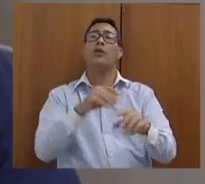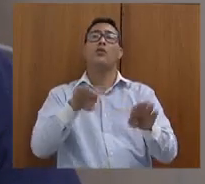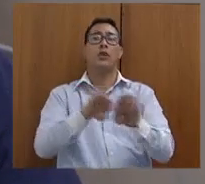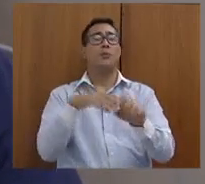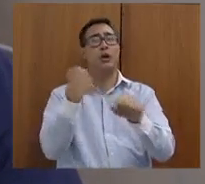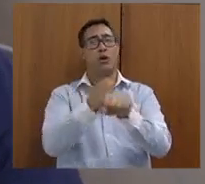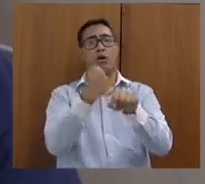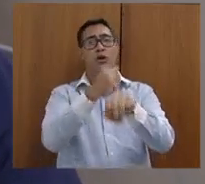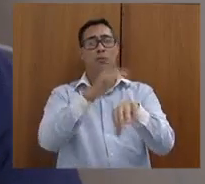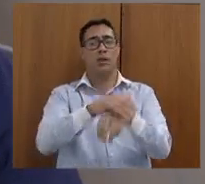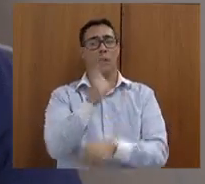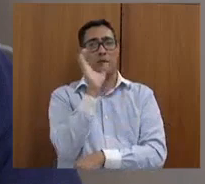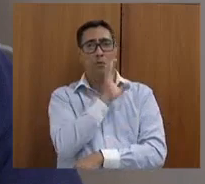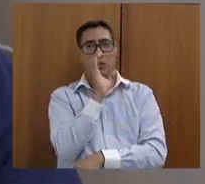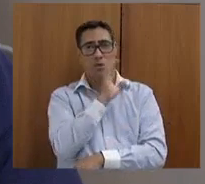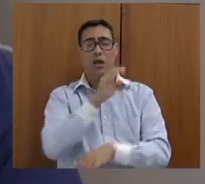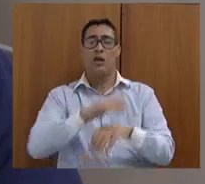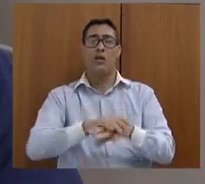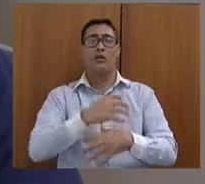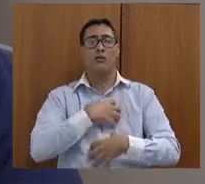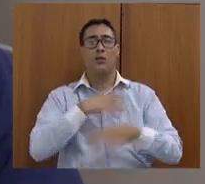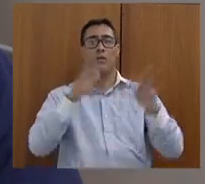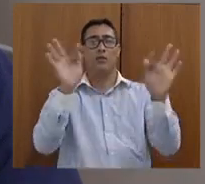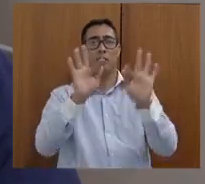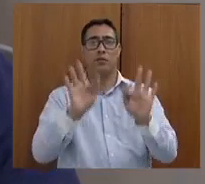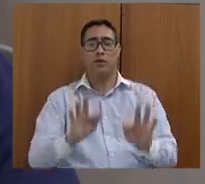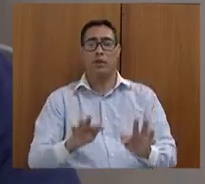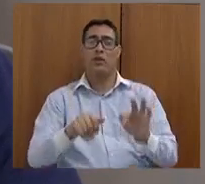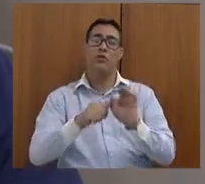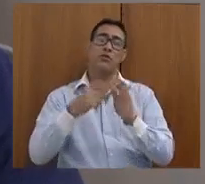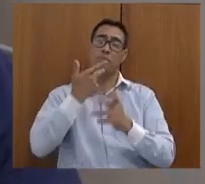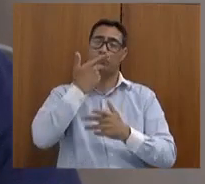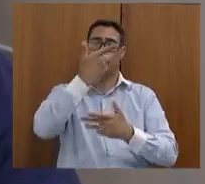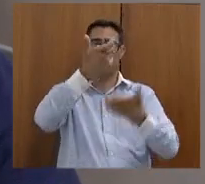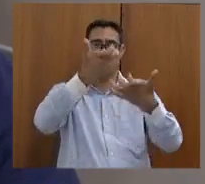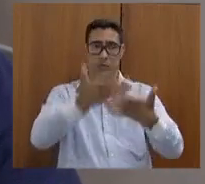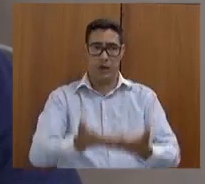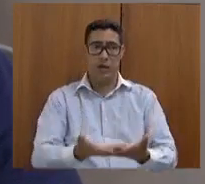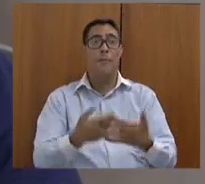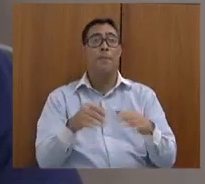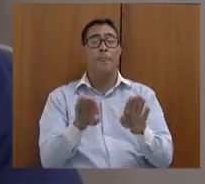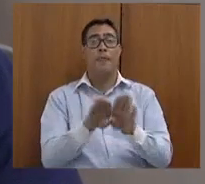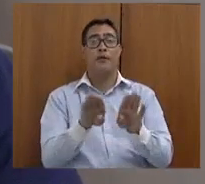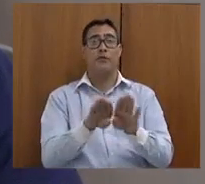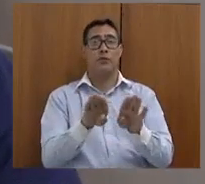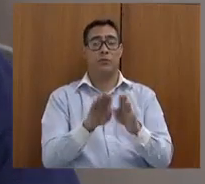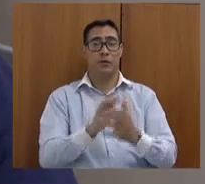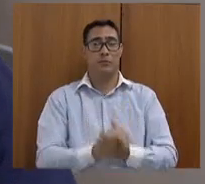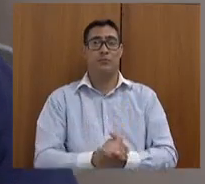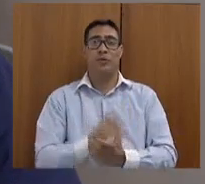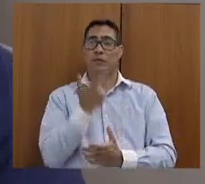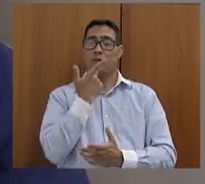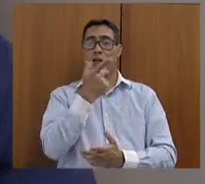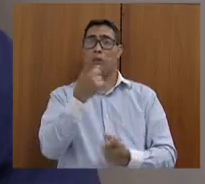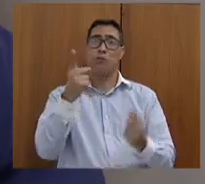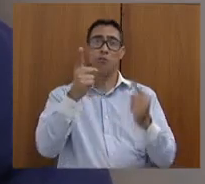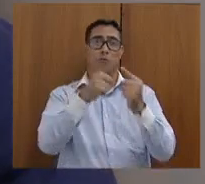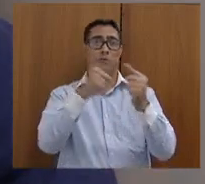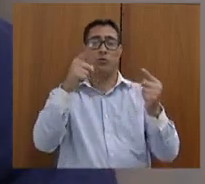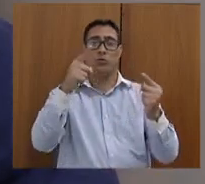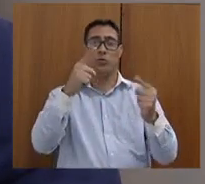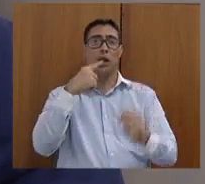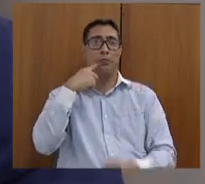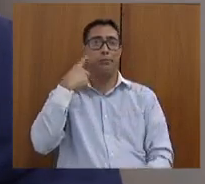Fico feliz de fazer essa contribuição queria também já só trazer um ponto aqui da deputada Macaé